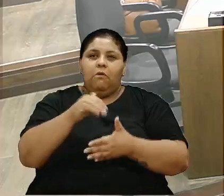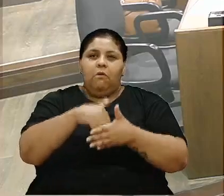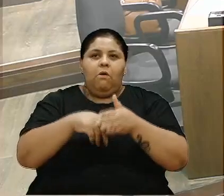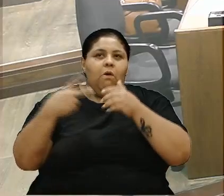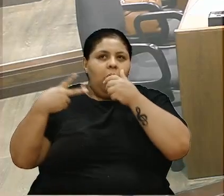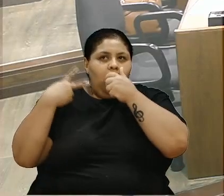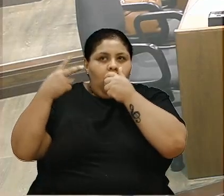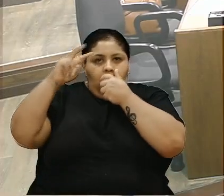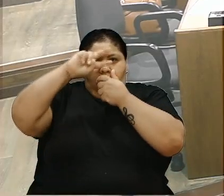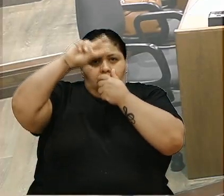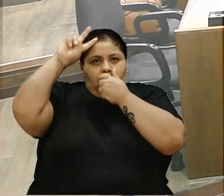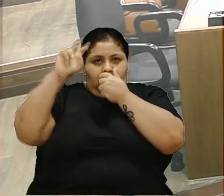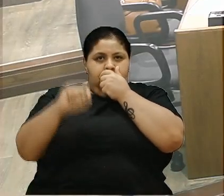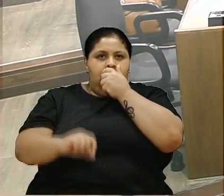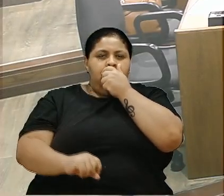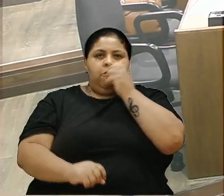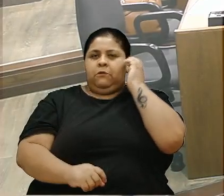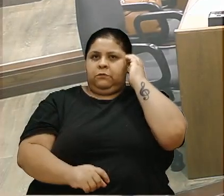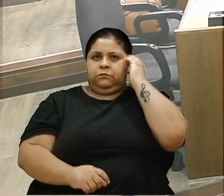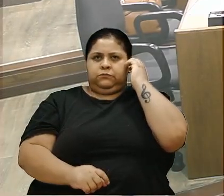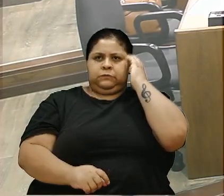Vereador Edson da Rosa.